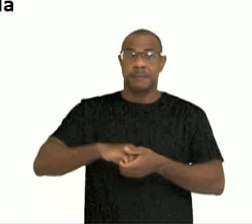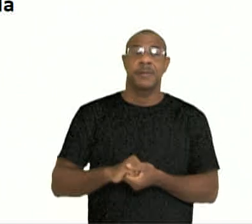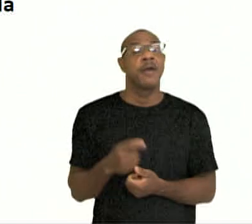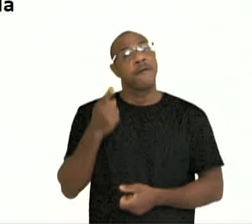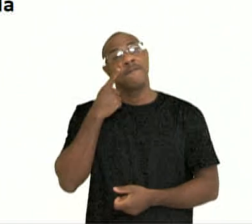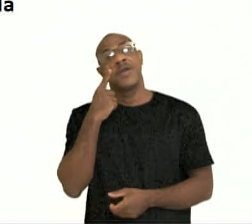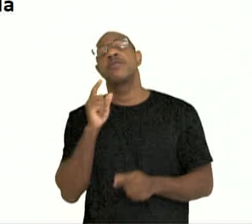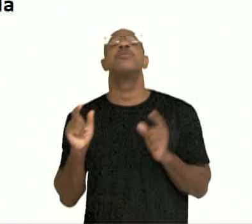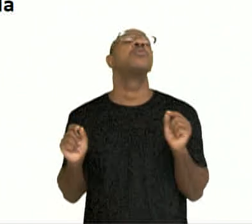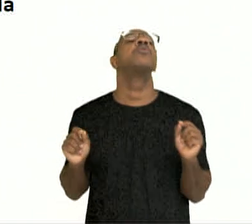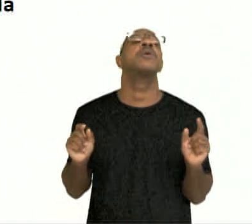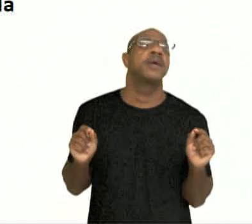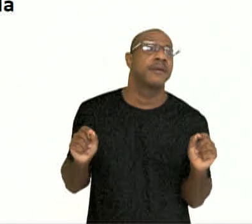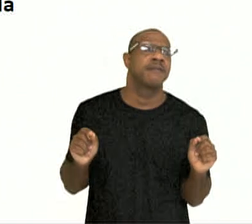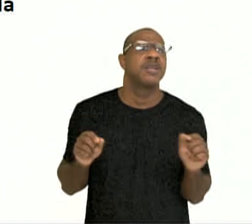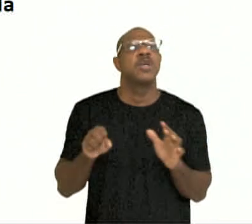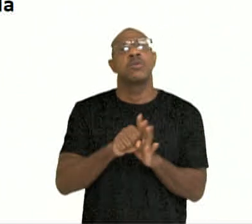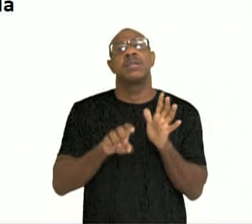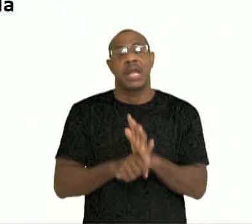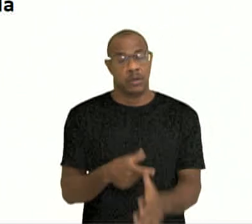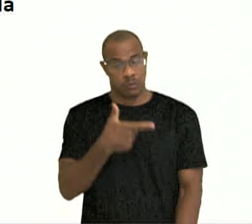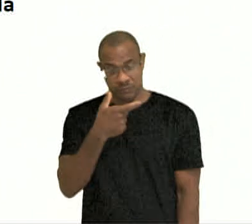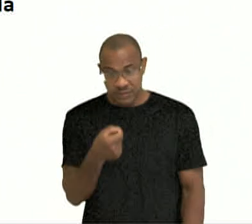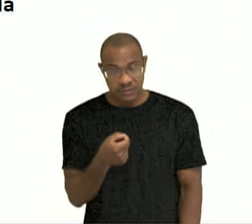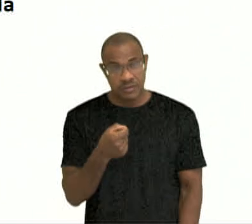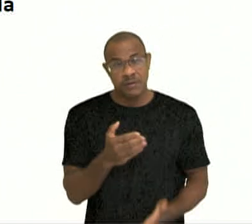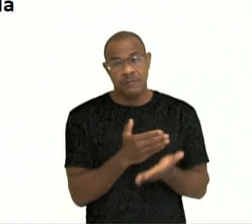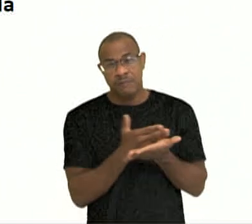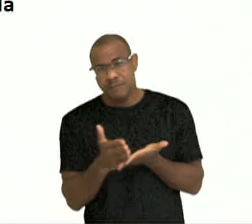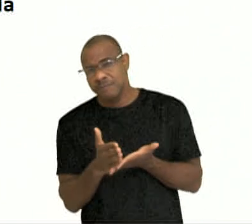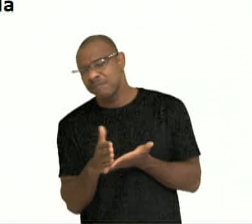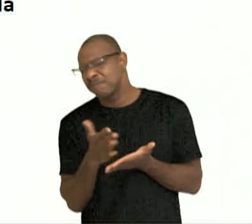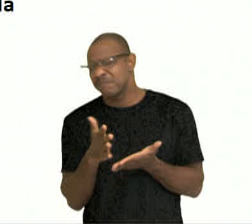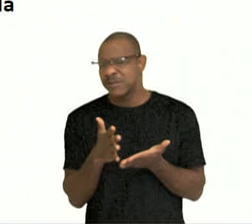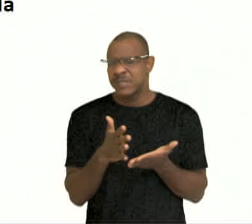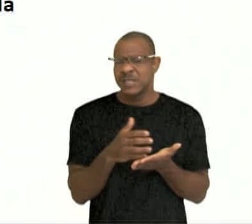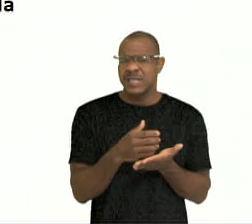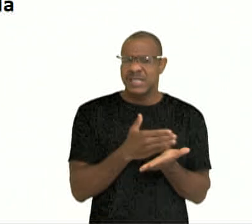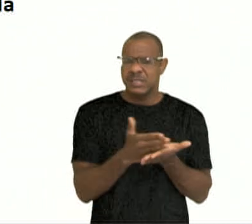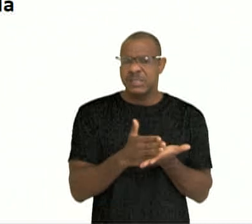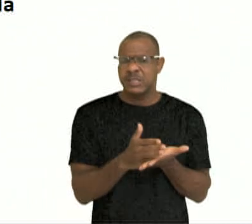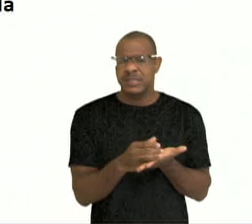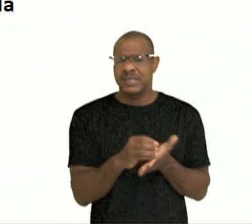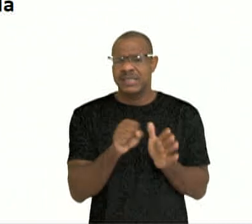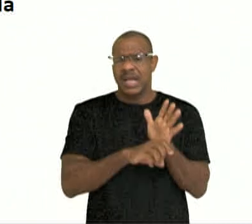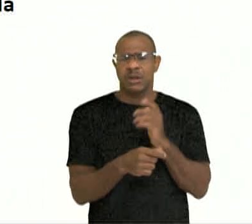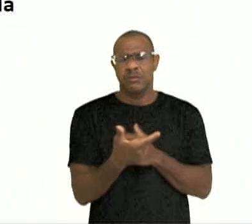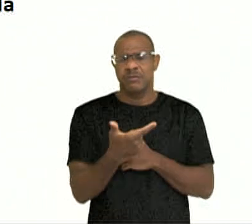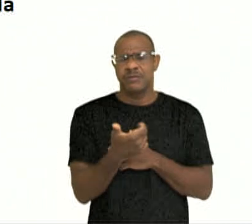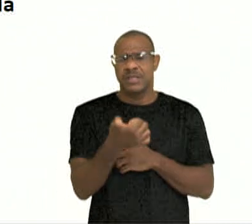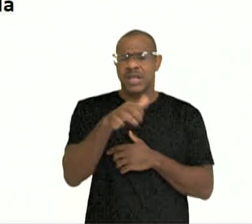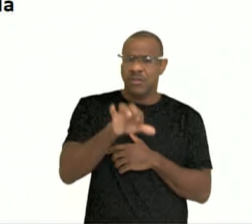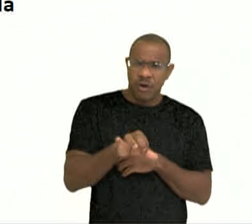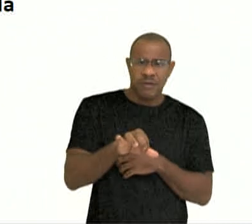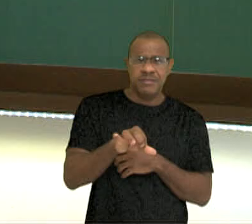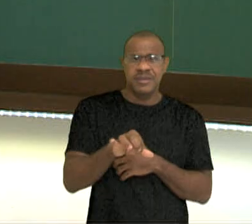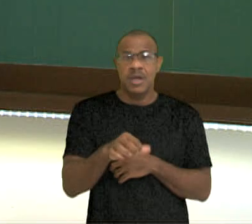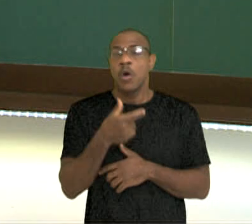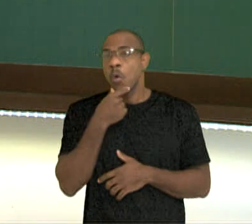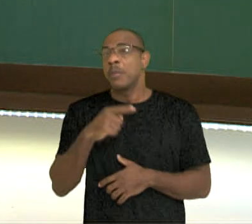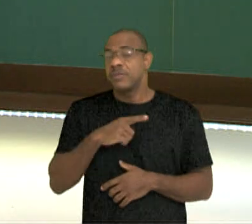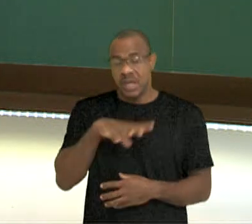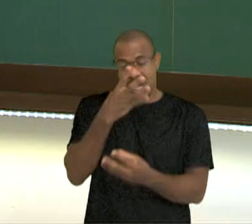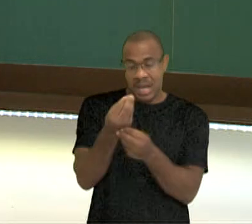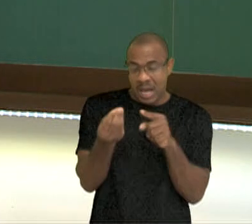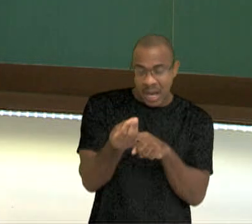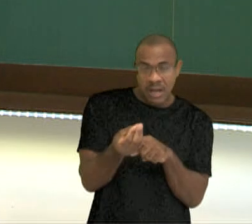né? No século XX, até o início do século XIX, o homem tinha a arte